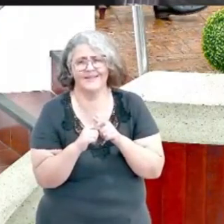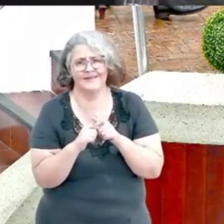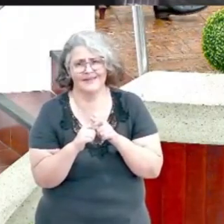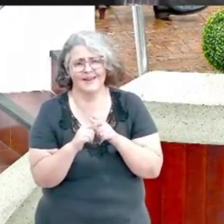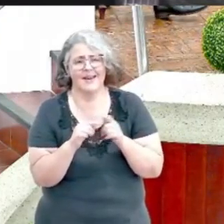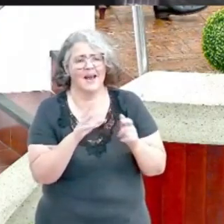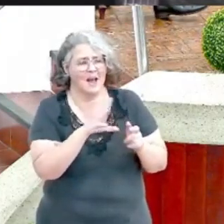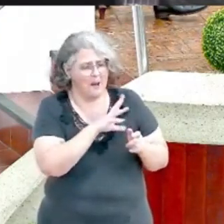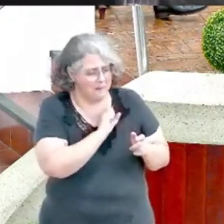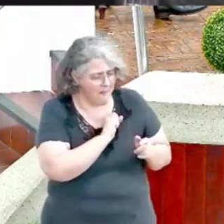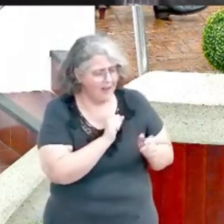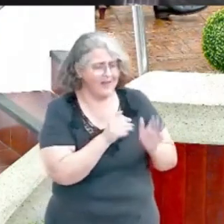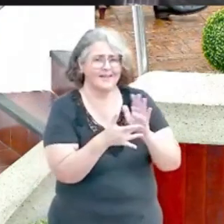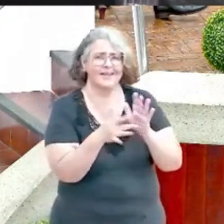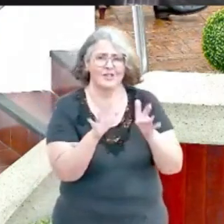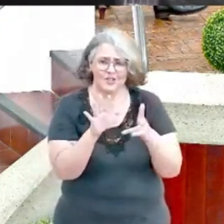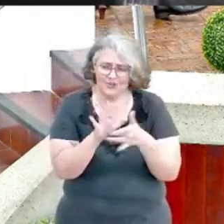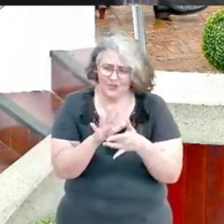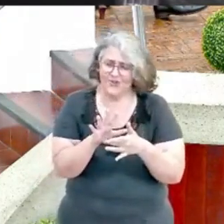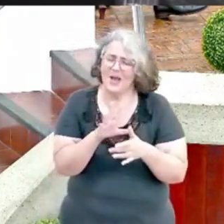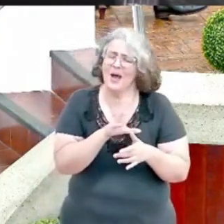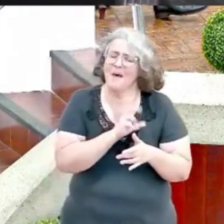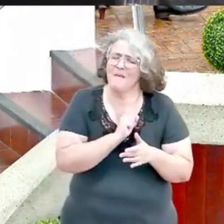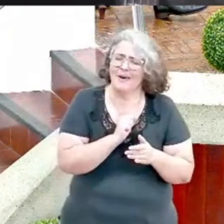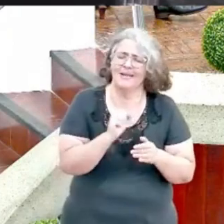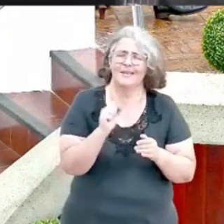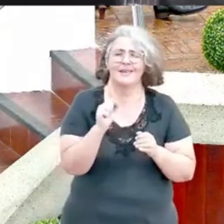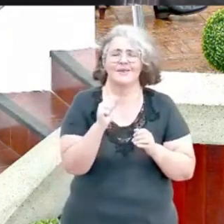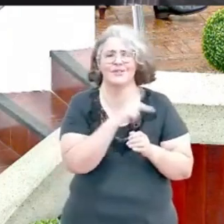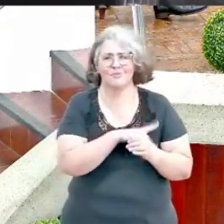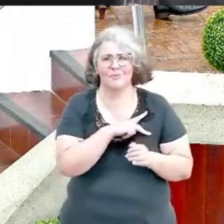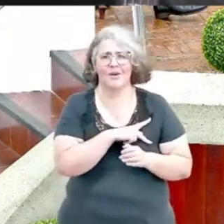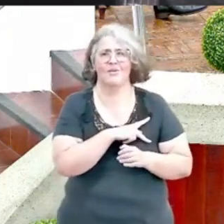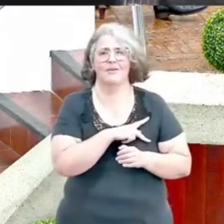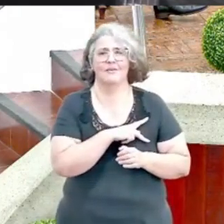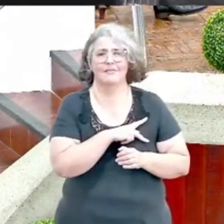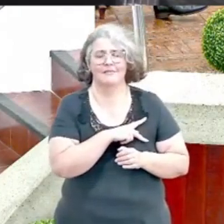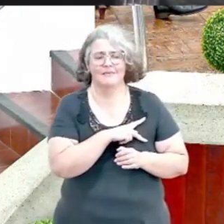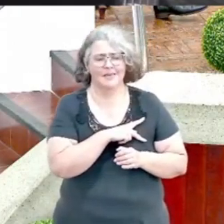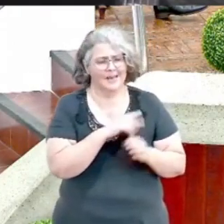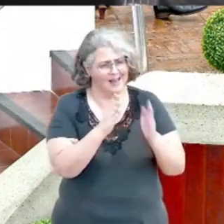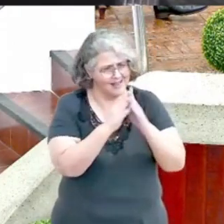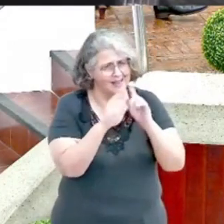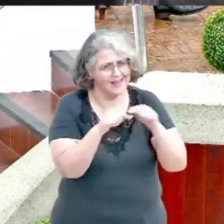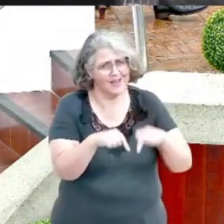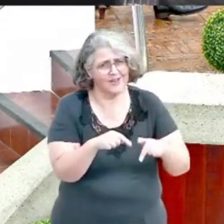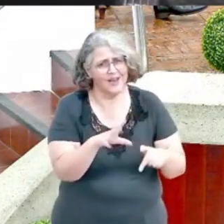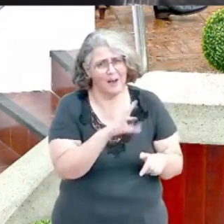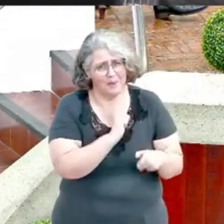Essa igreja é amada de Paulo. Essa igreja é amada de você?